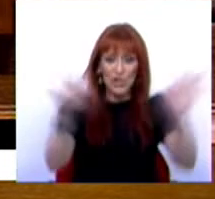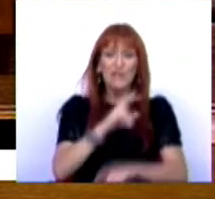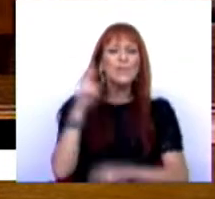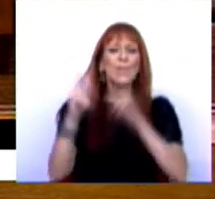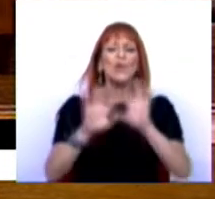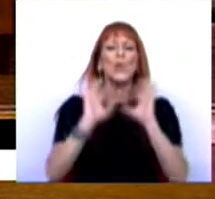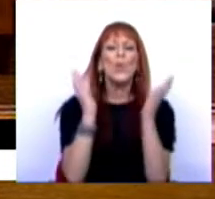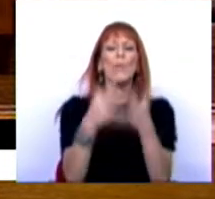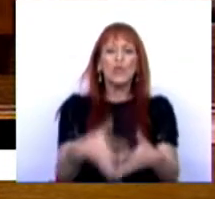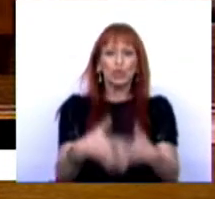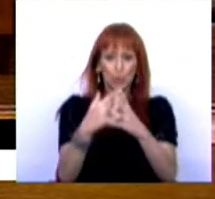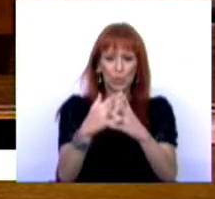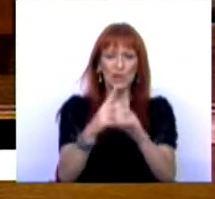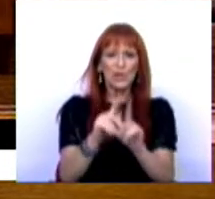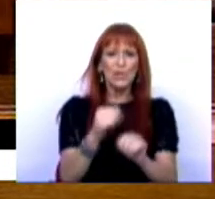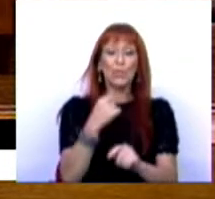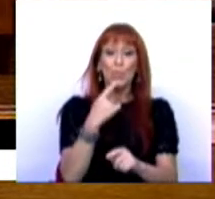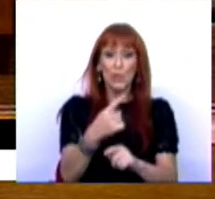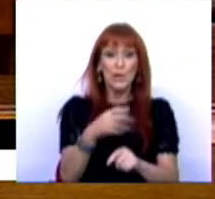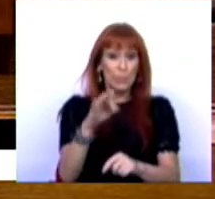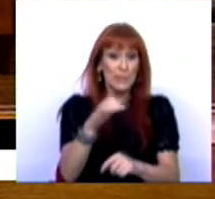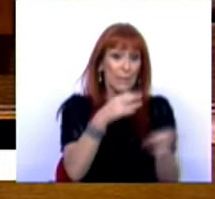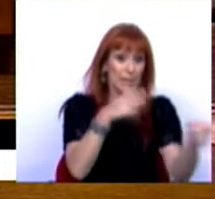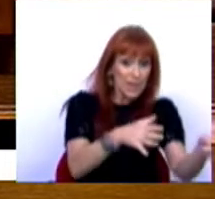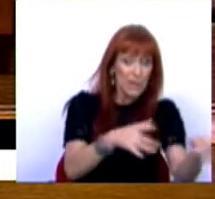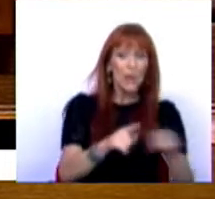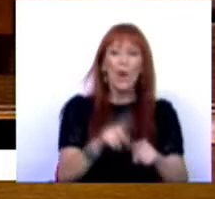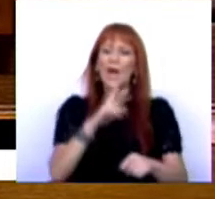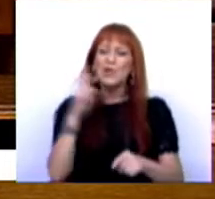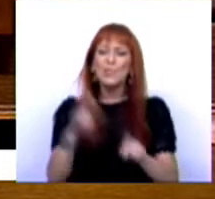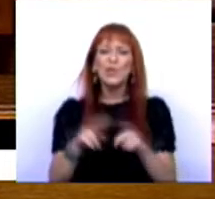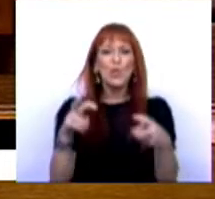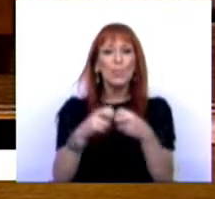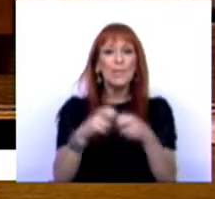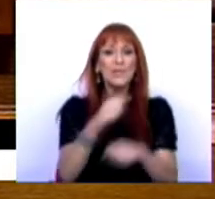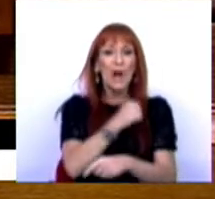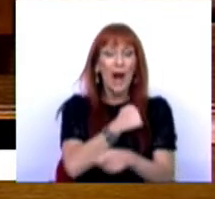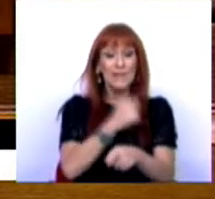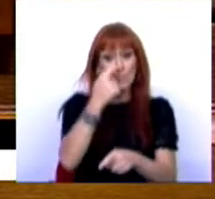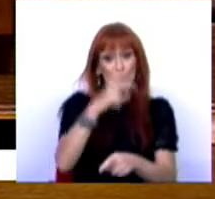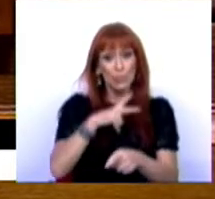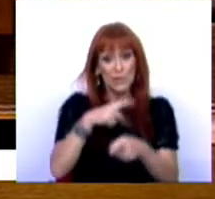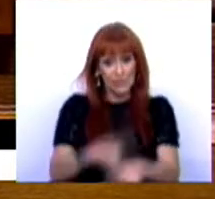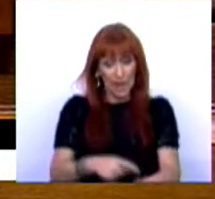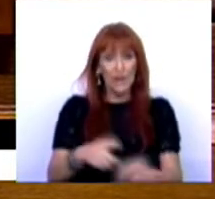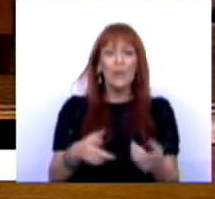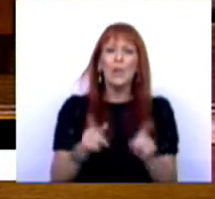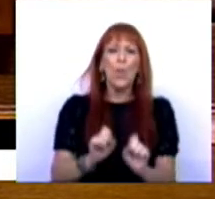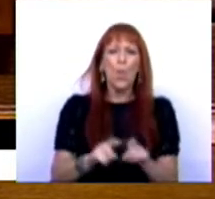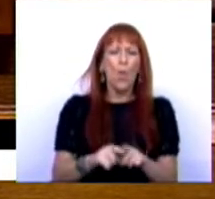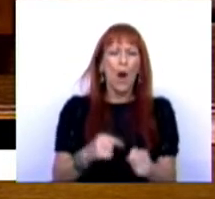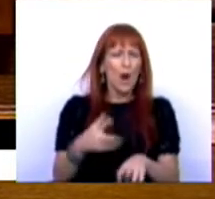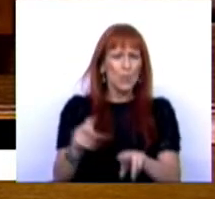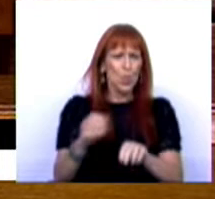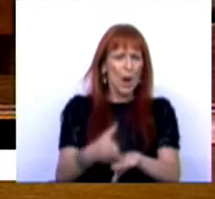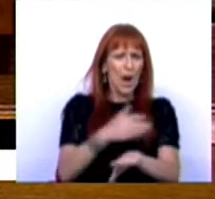respostas globais e estruturantes, como tem pedido o PCP, para responder aos problemas de habitação dos portugueses. Não tem